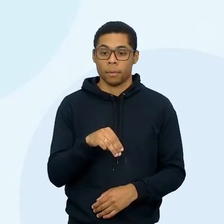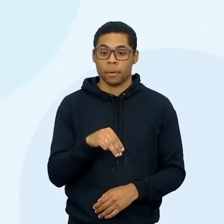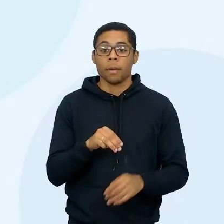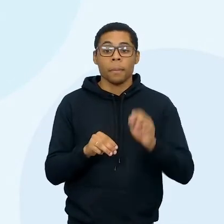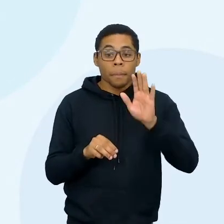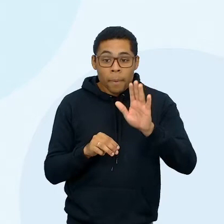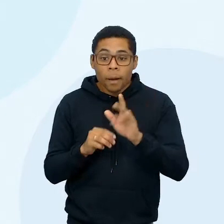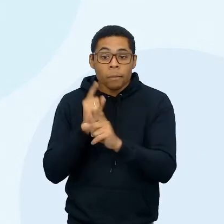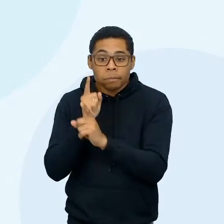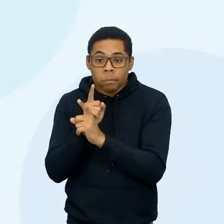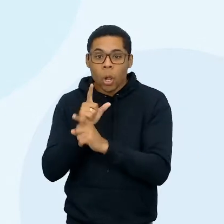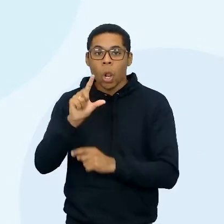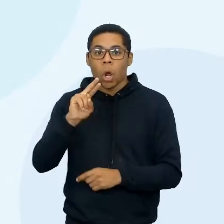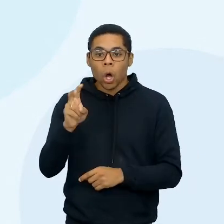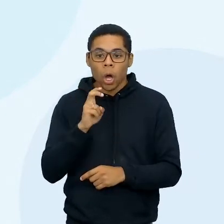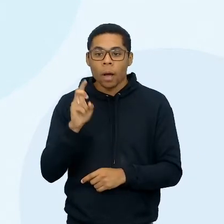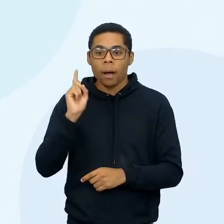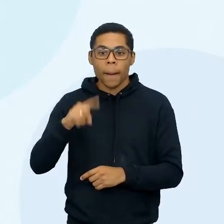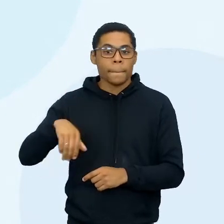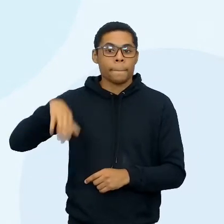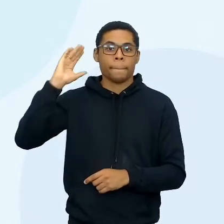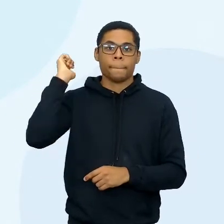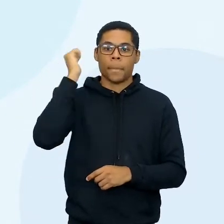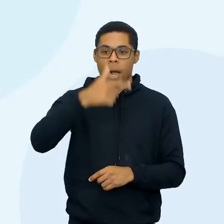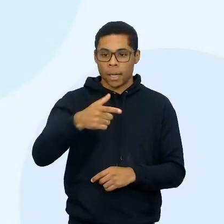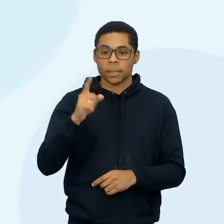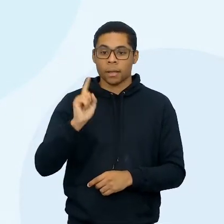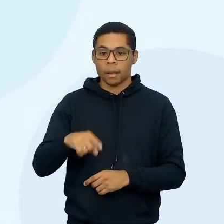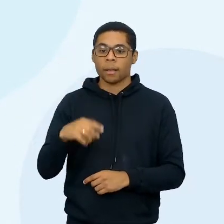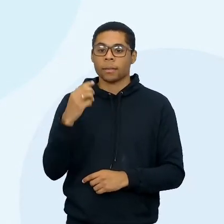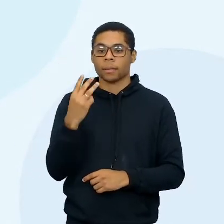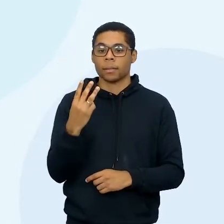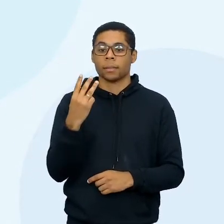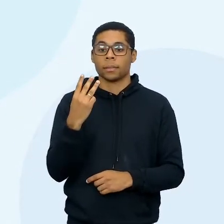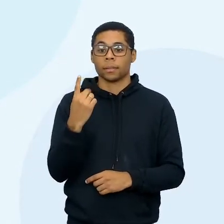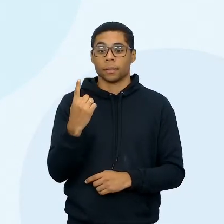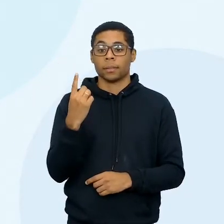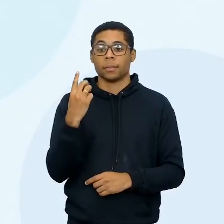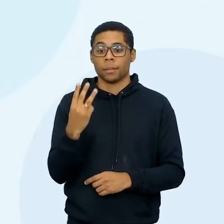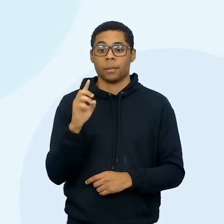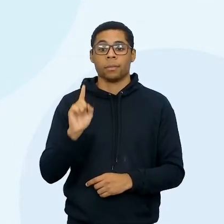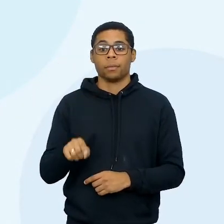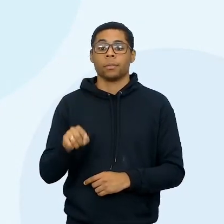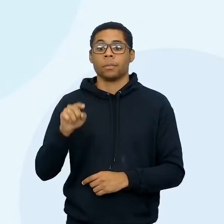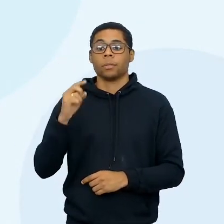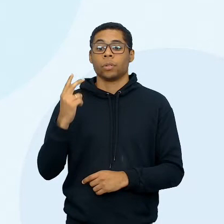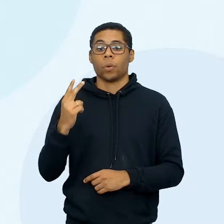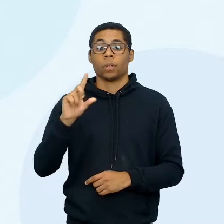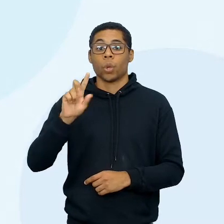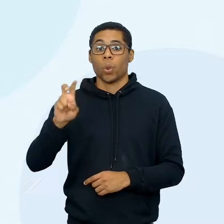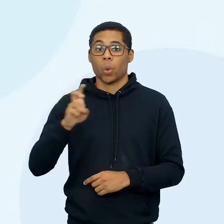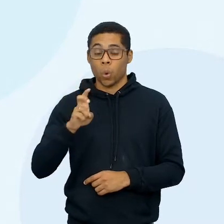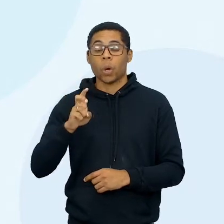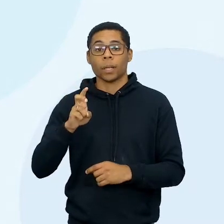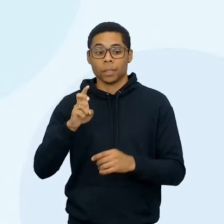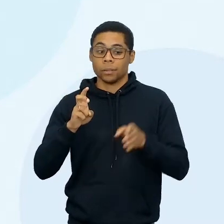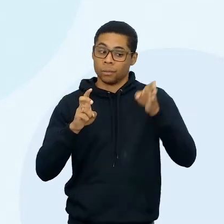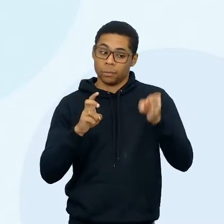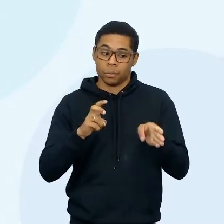a medição dela em lux é superior mesmo. Ela é de 313 e vai até